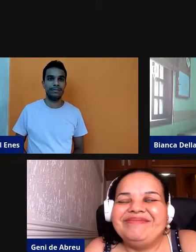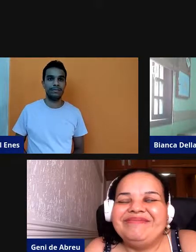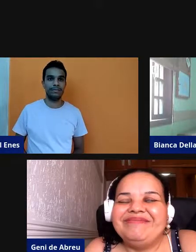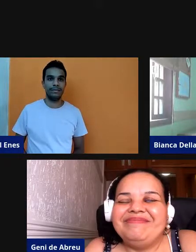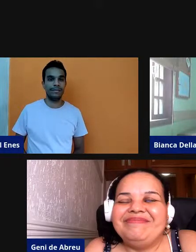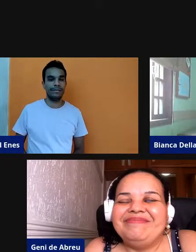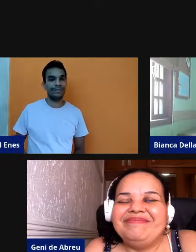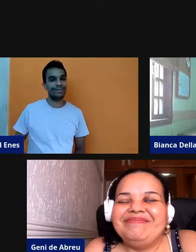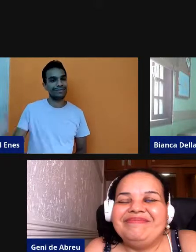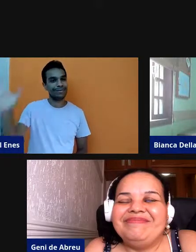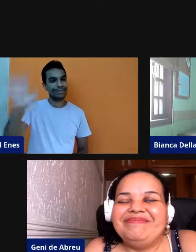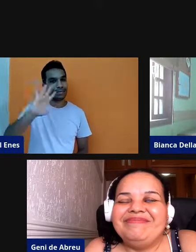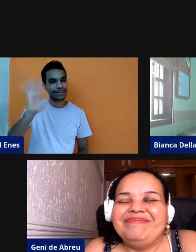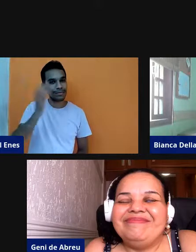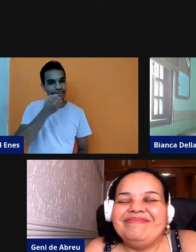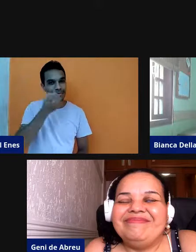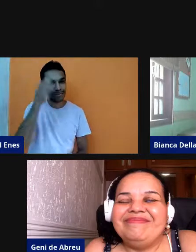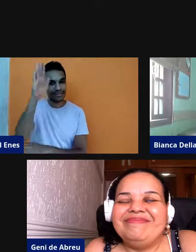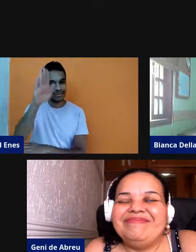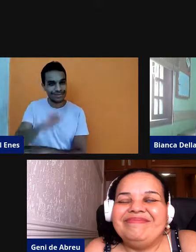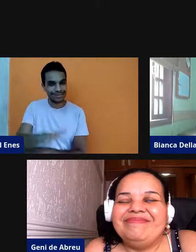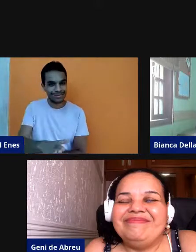Olá, pessoal, boa tarde.